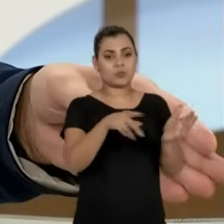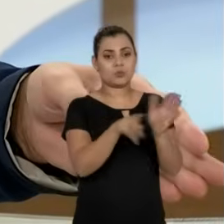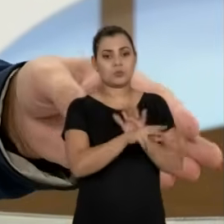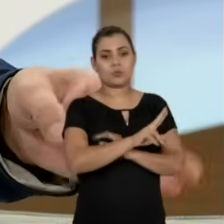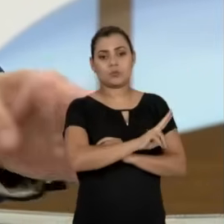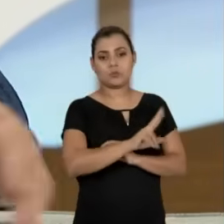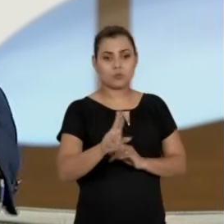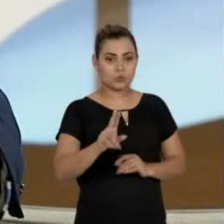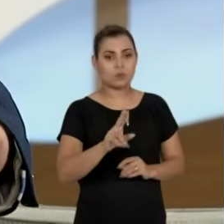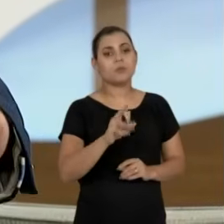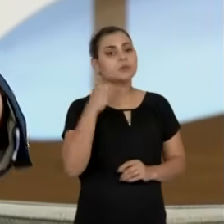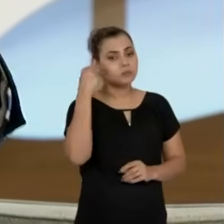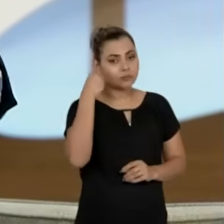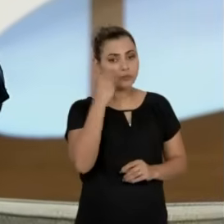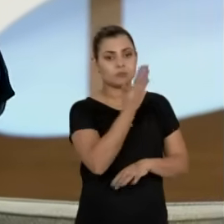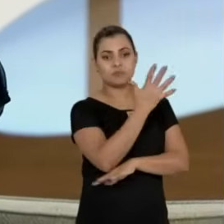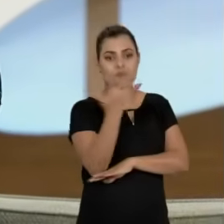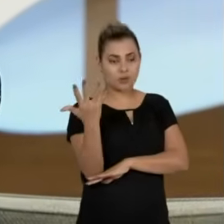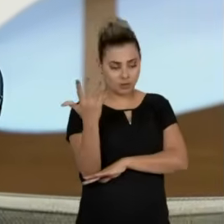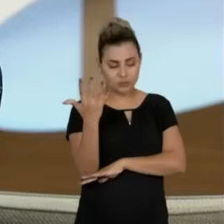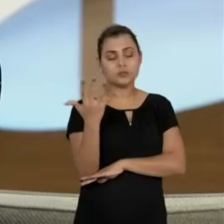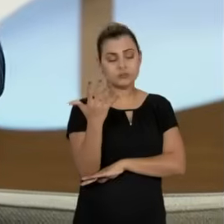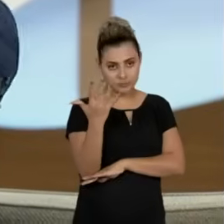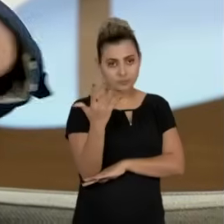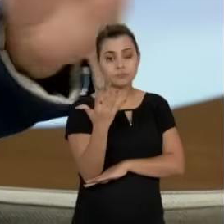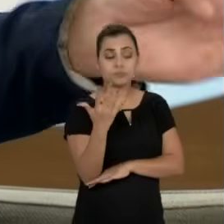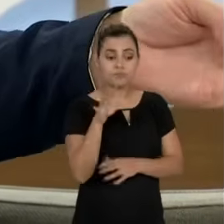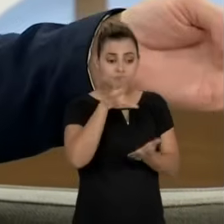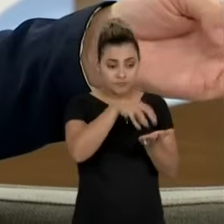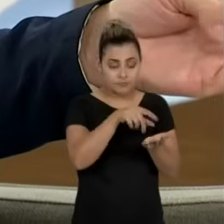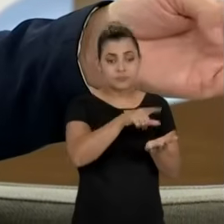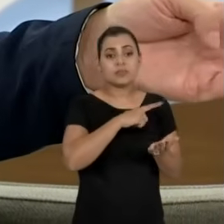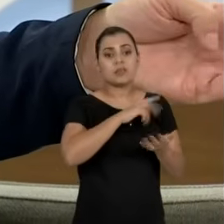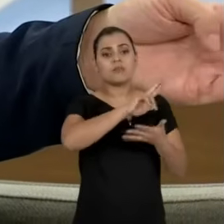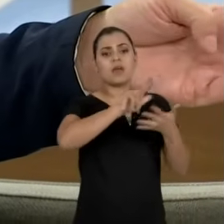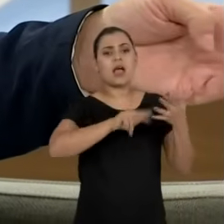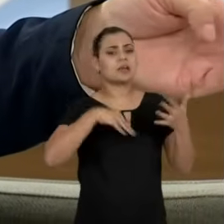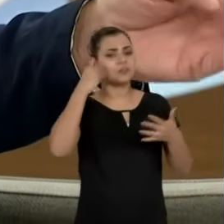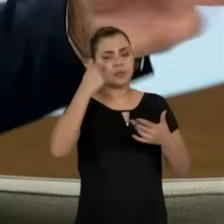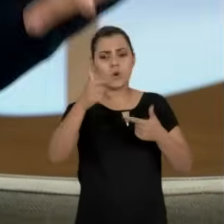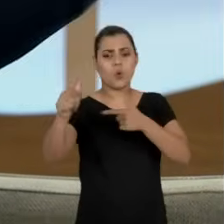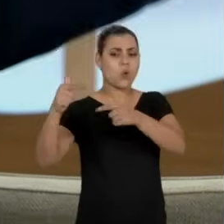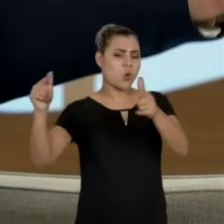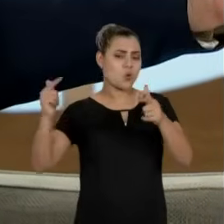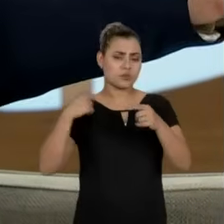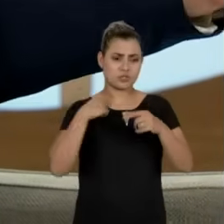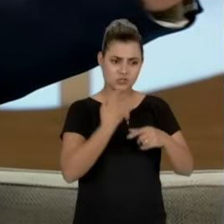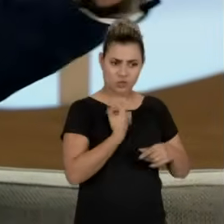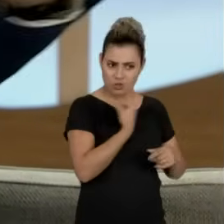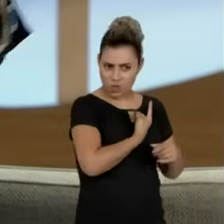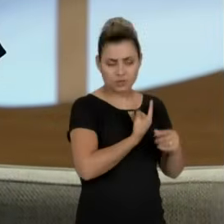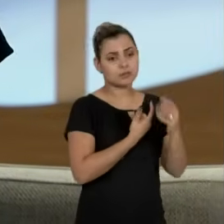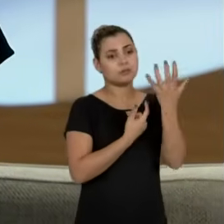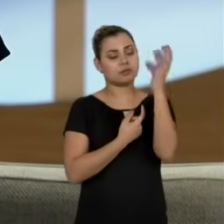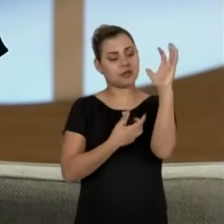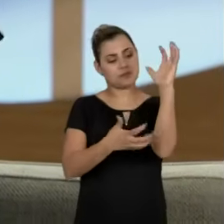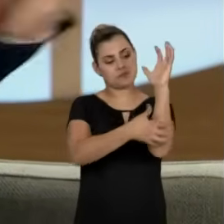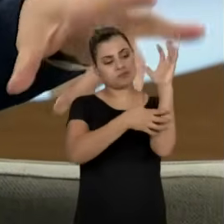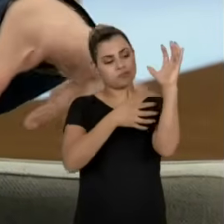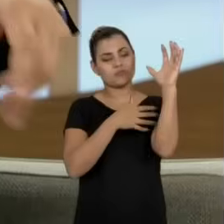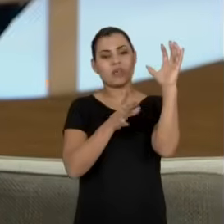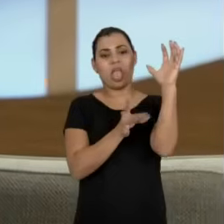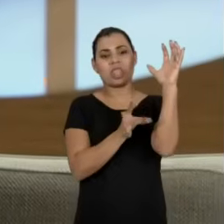Centro Experimental Floresta Ativa. Mas existem muitas outras experiências, não só a nossa, né? Os seringueiros no Acre,